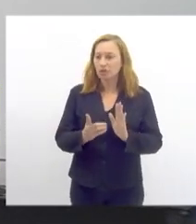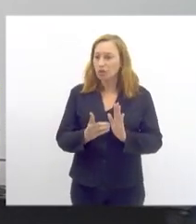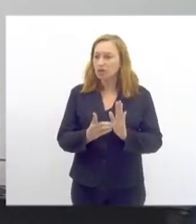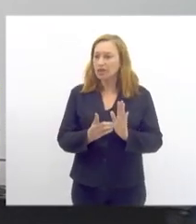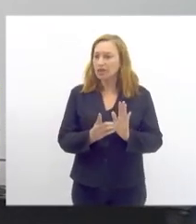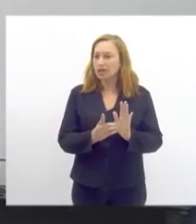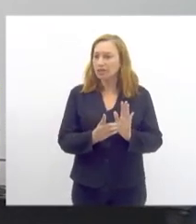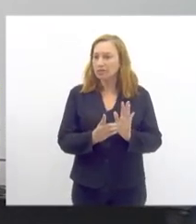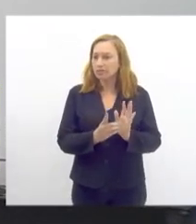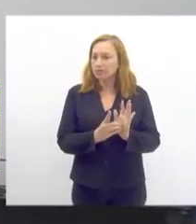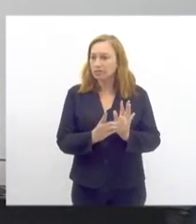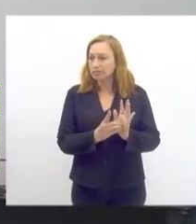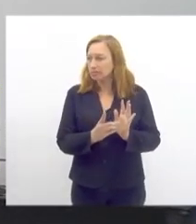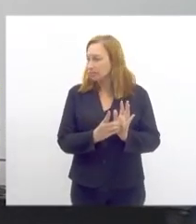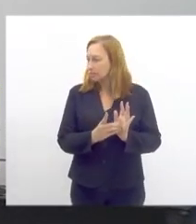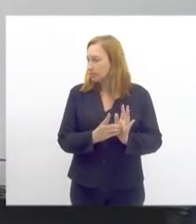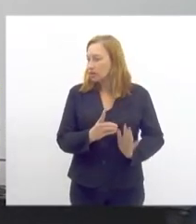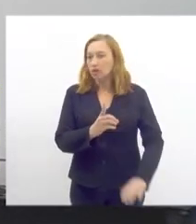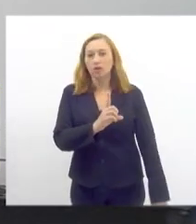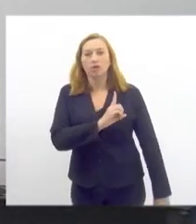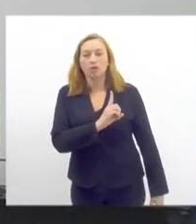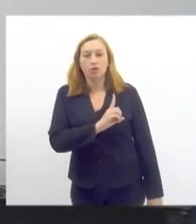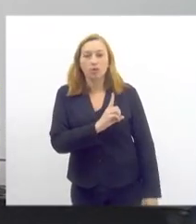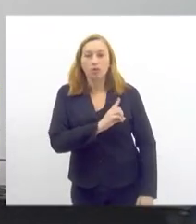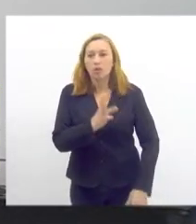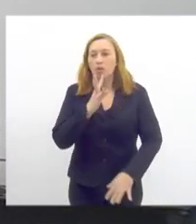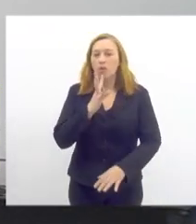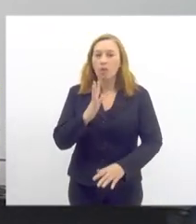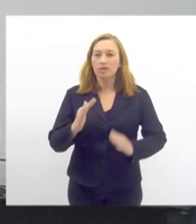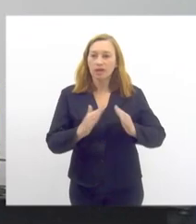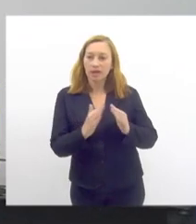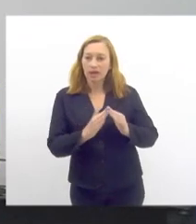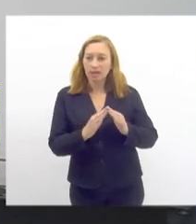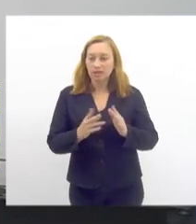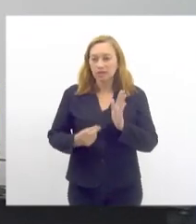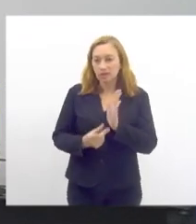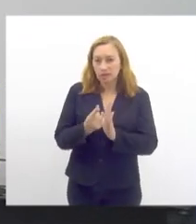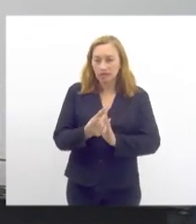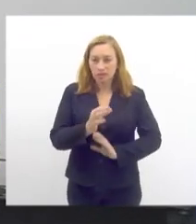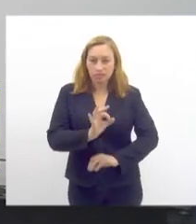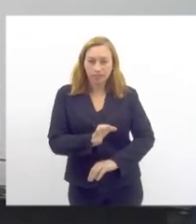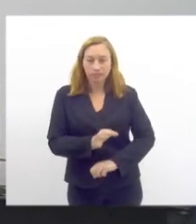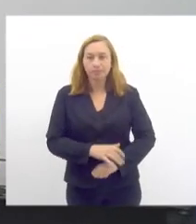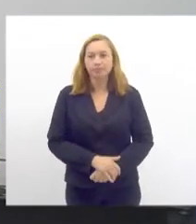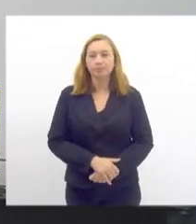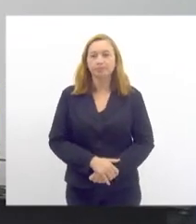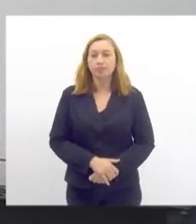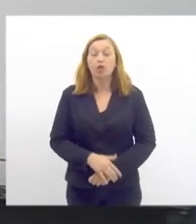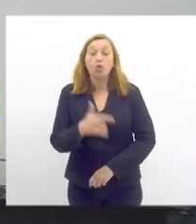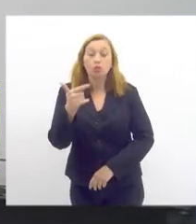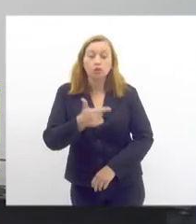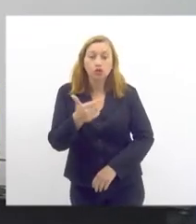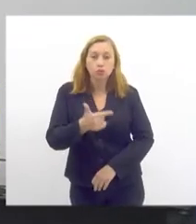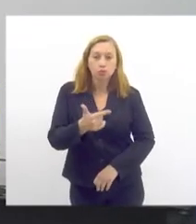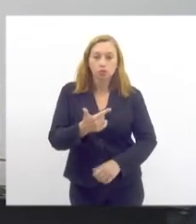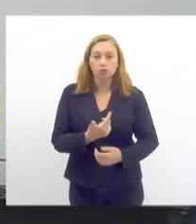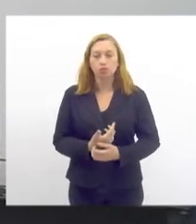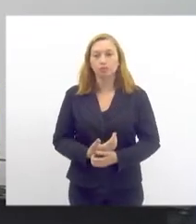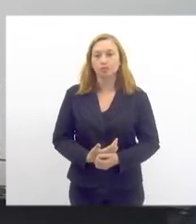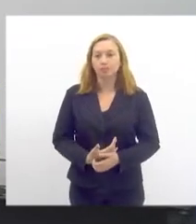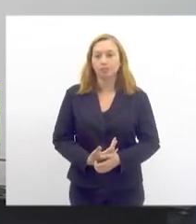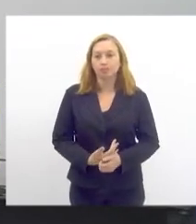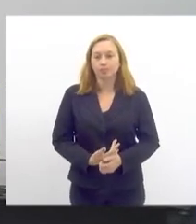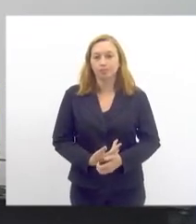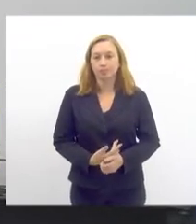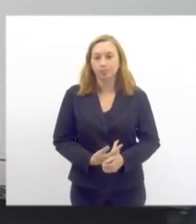fazer o plano e a gente poder avançar com ele dentro das regras orçamentárias, financeiras e legais. O segundo ponto seria a